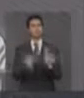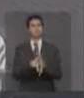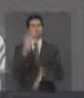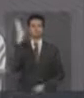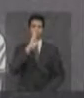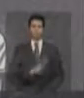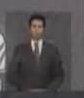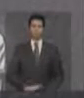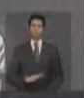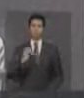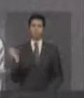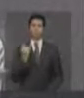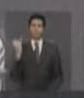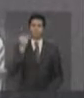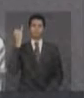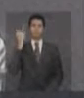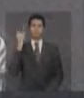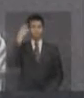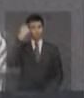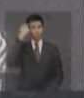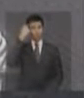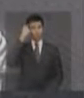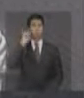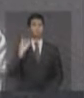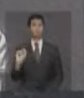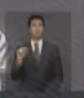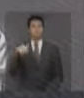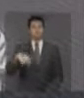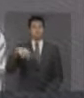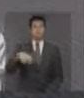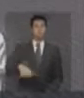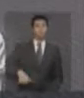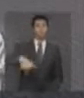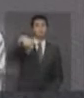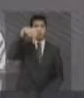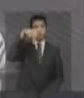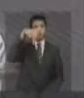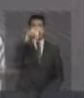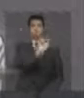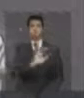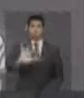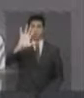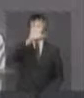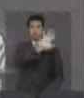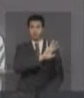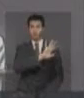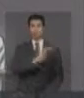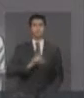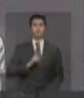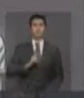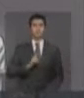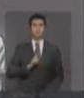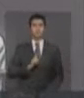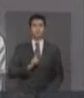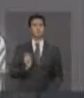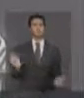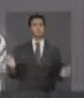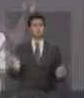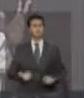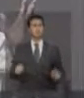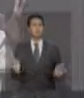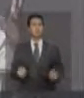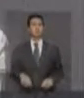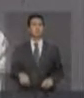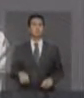acredito que aqui, na região norte, está o que é a possibilidade de